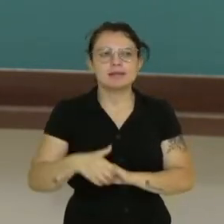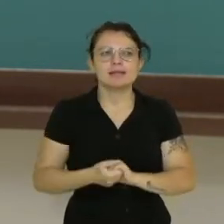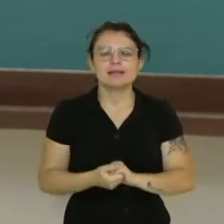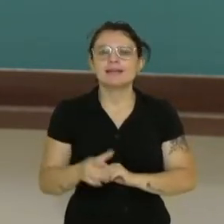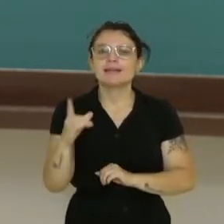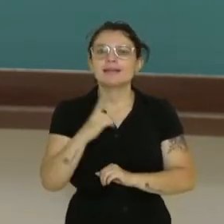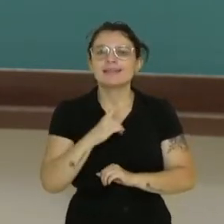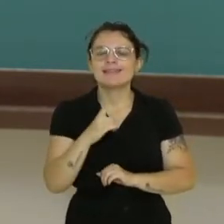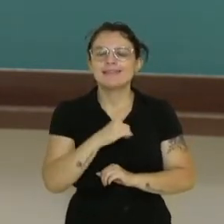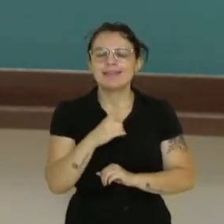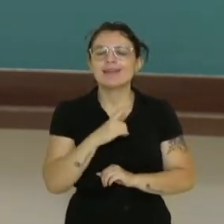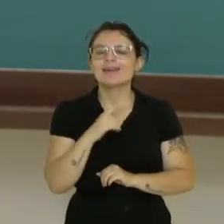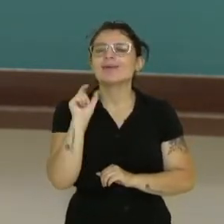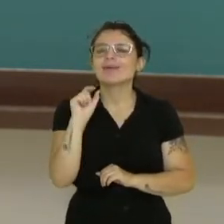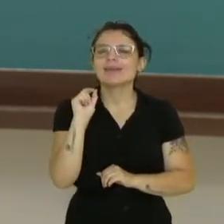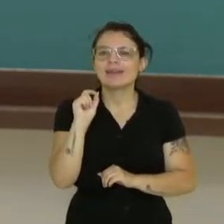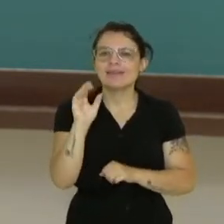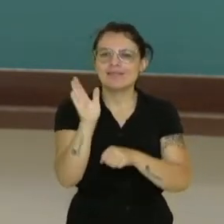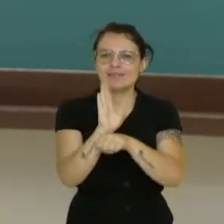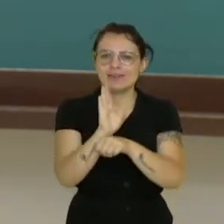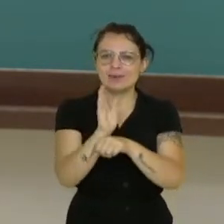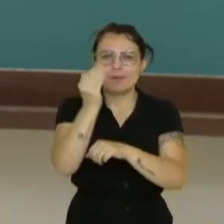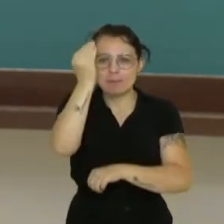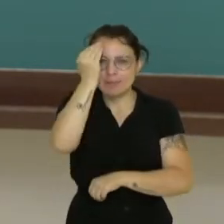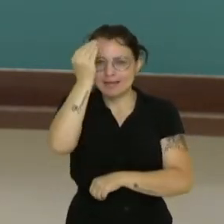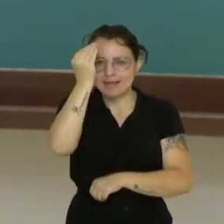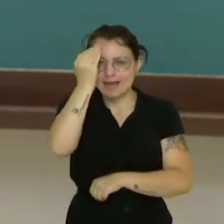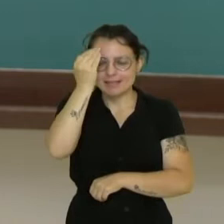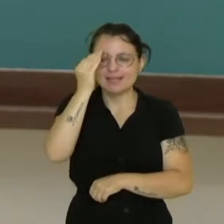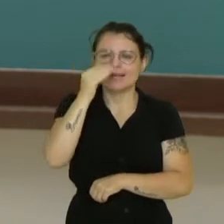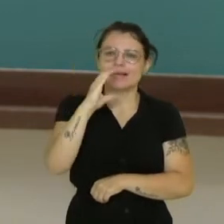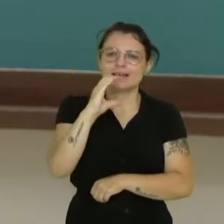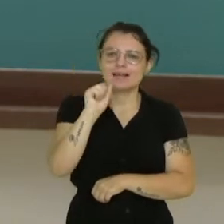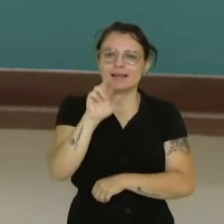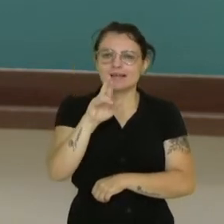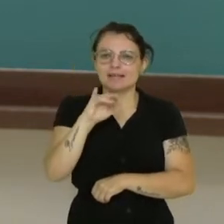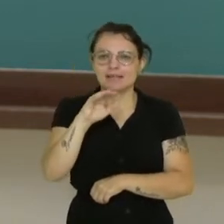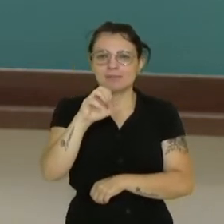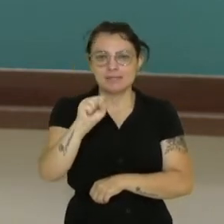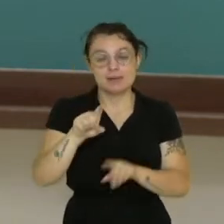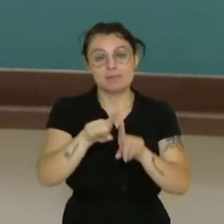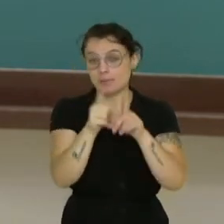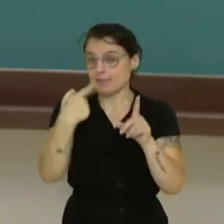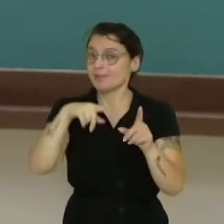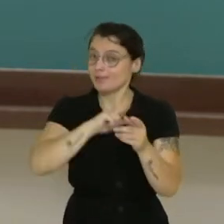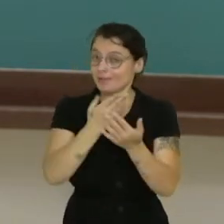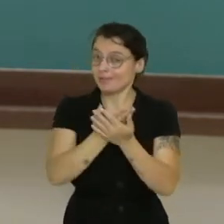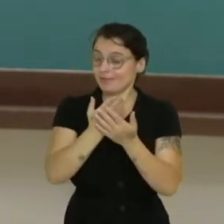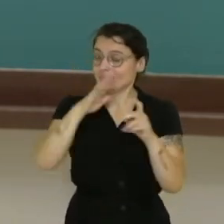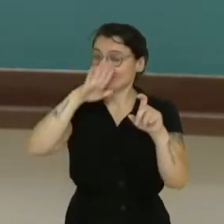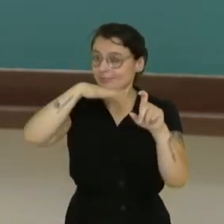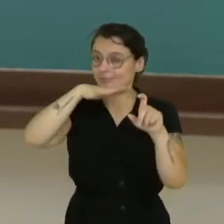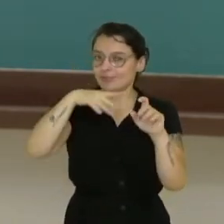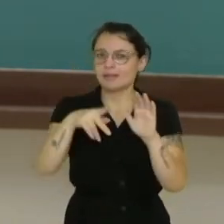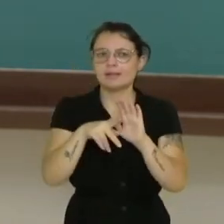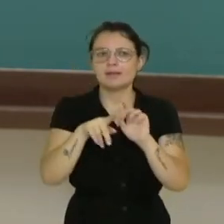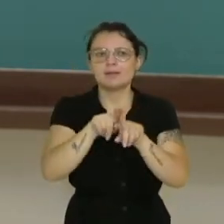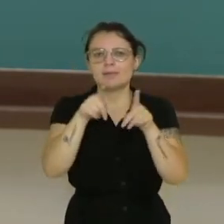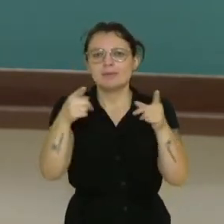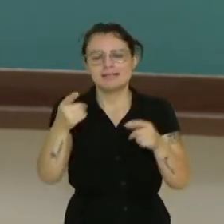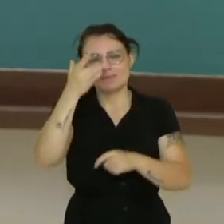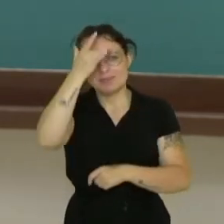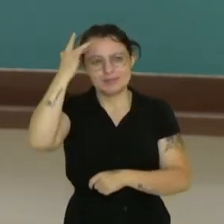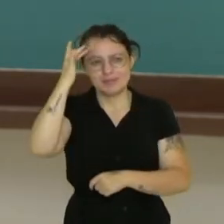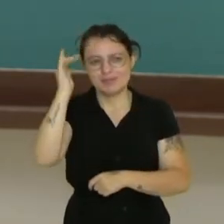dos Piratas do Caribe. É lógico que a gente exclui toda aquela parte mitológica, né? Não existiam pessoas com cara de